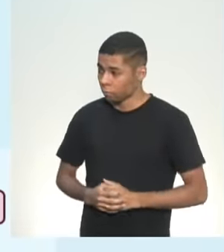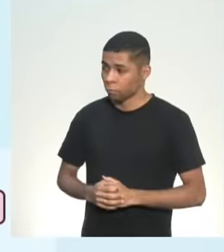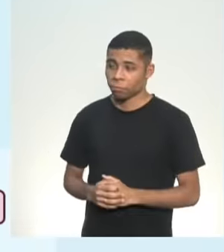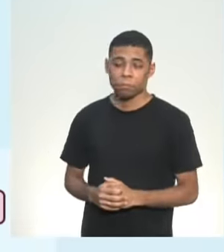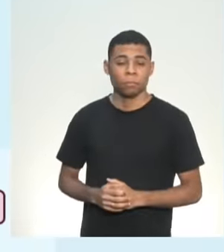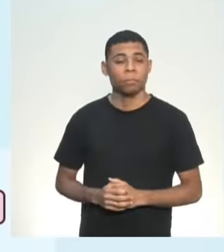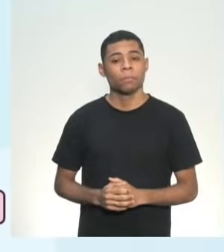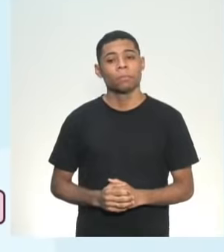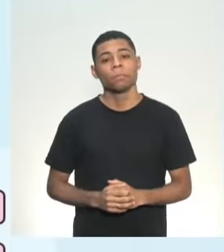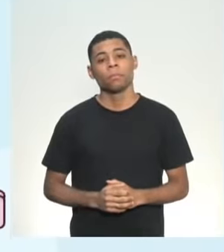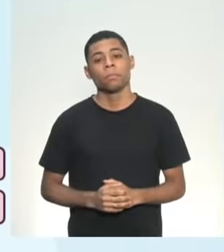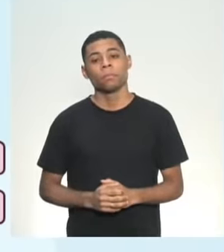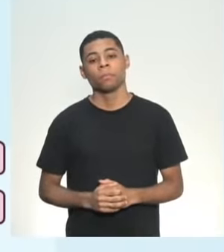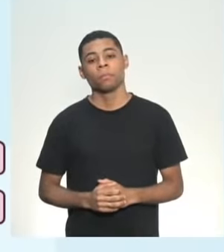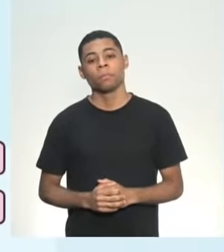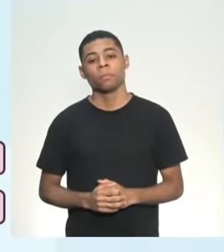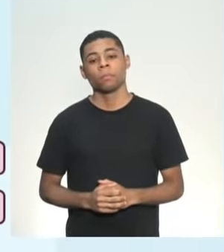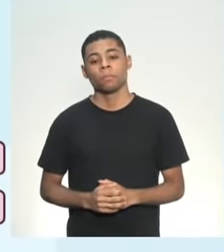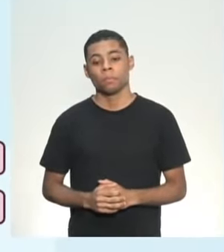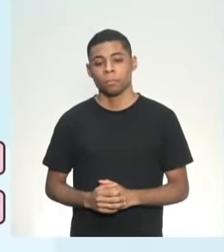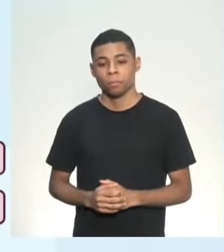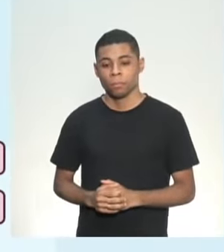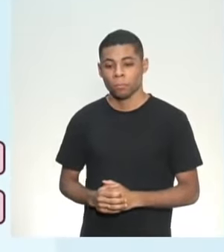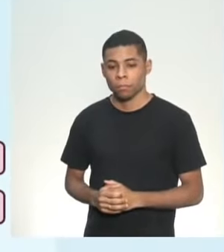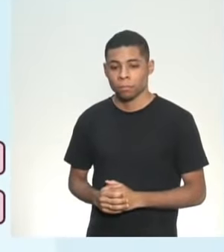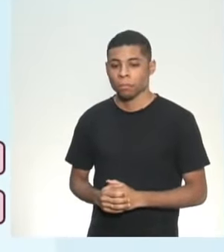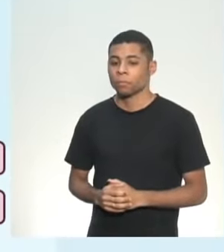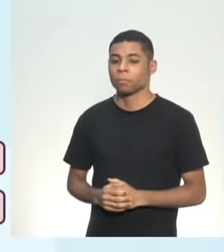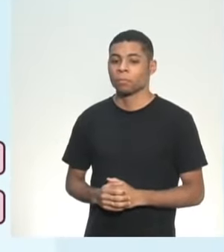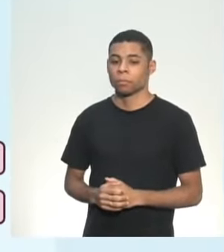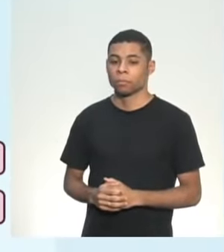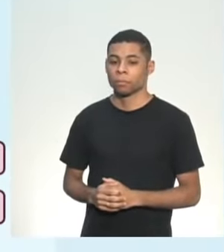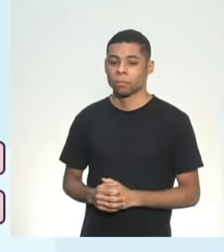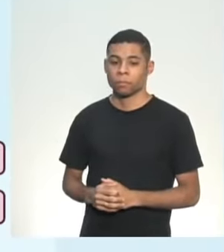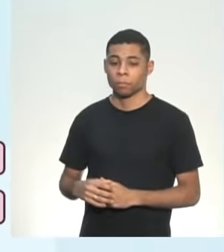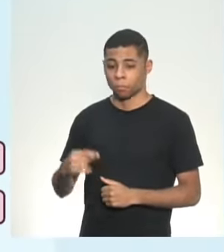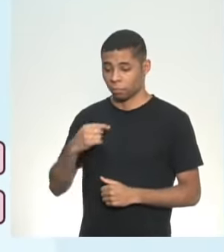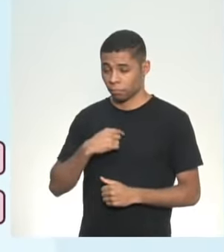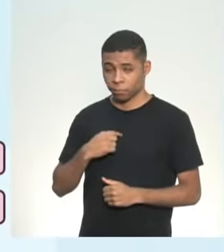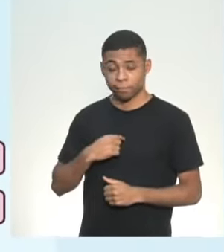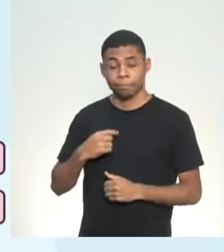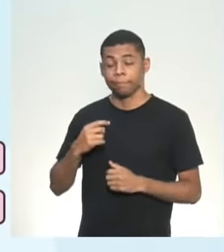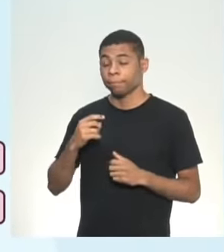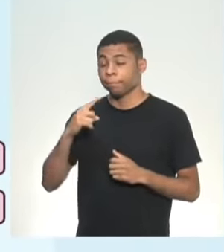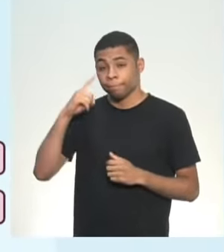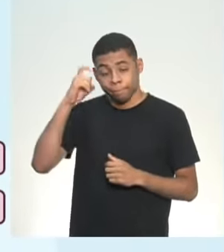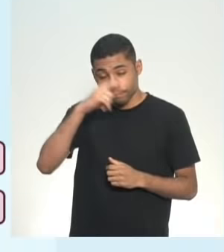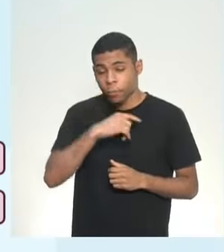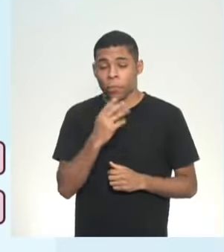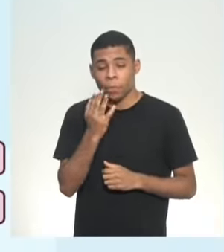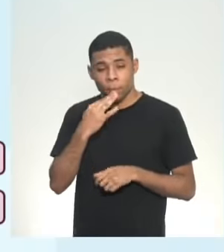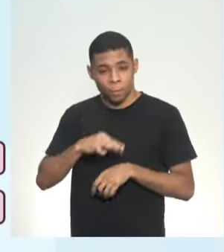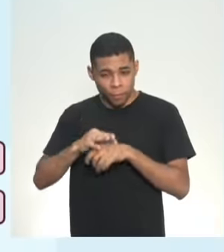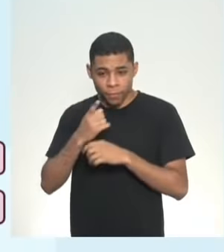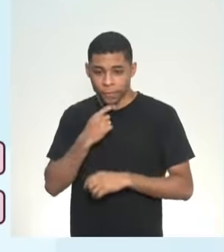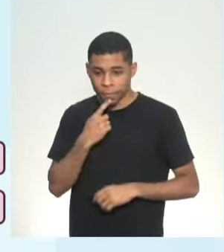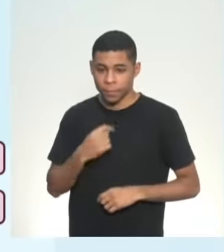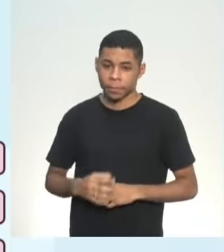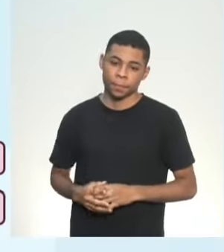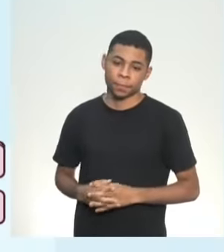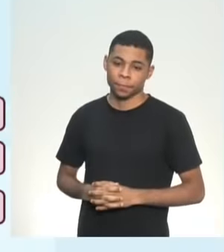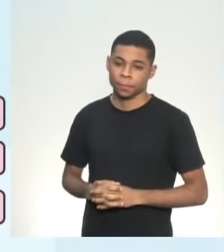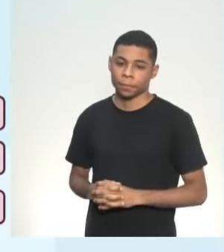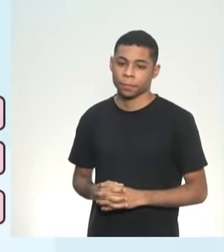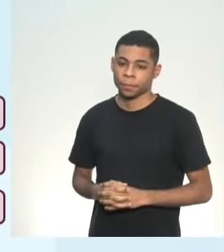vou academia E aí werle it Red Mitchell raramente como carne vermelha